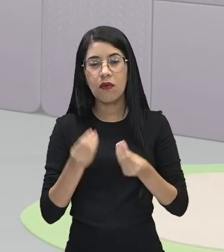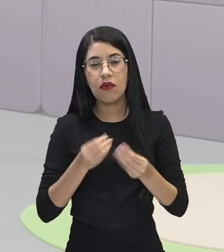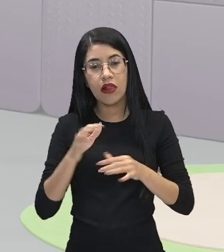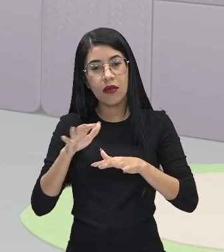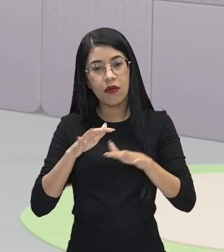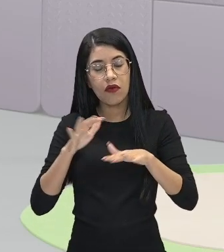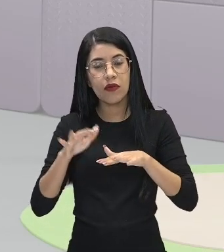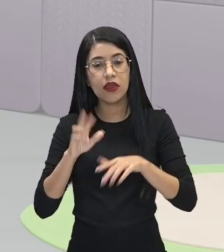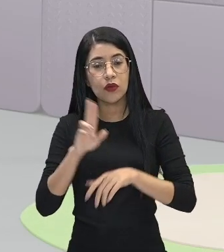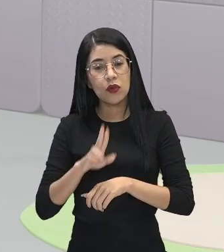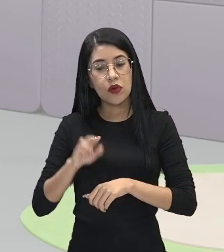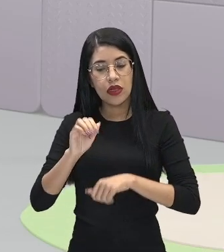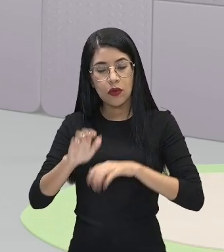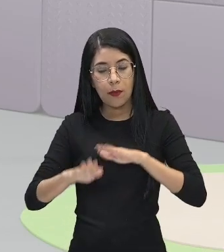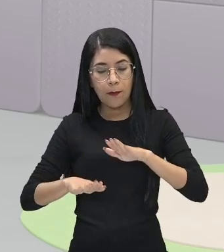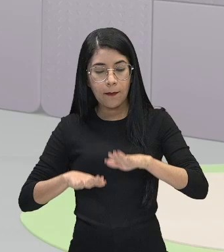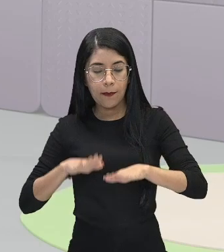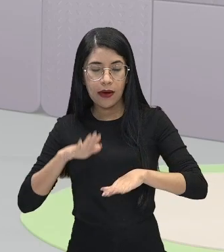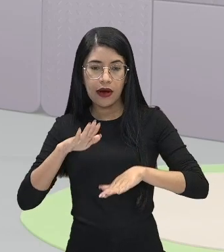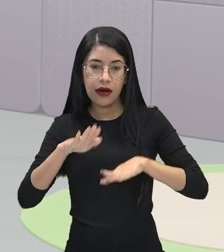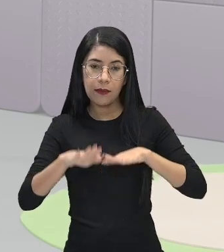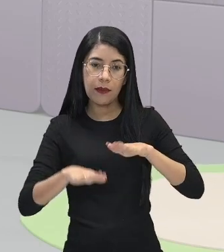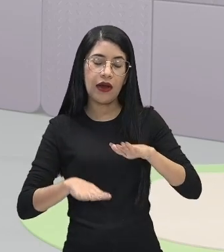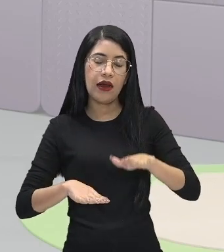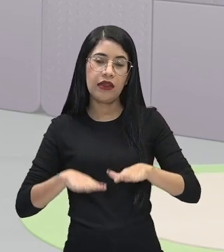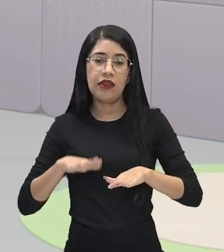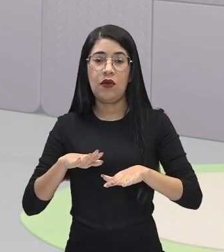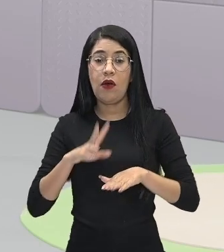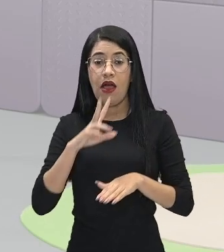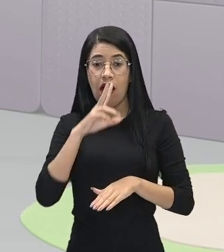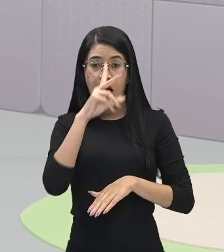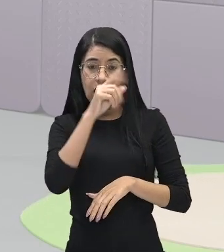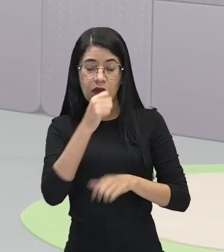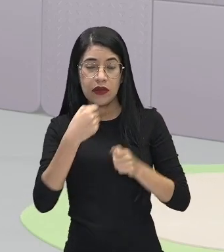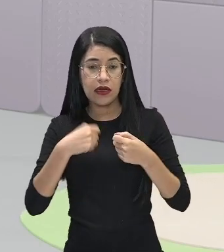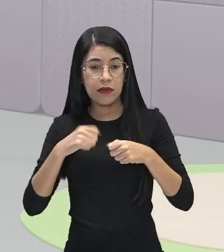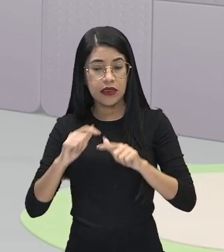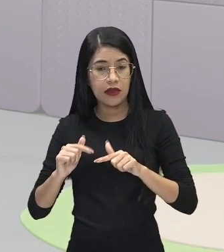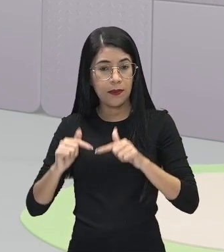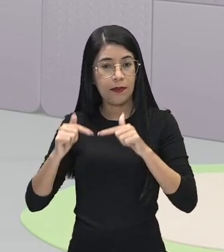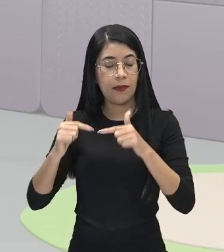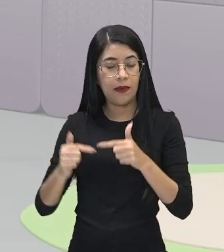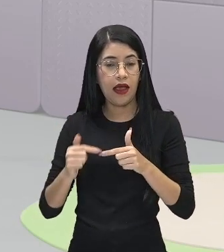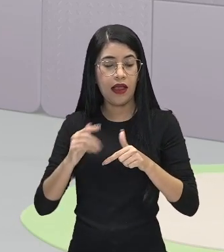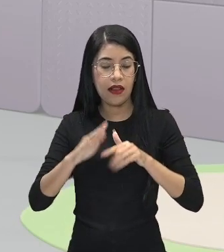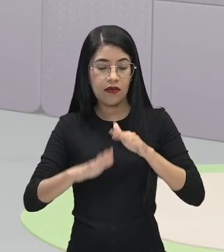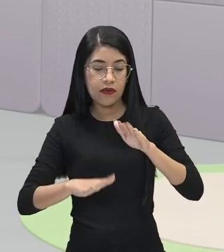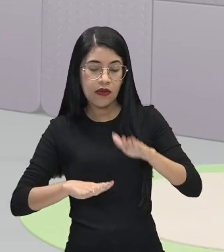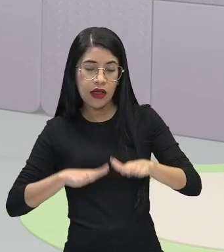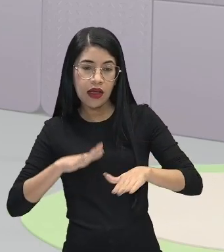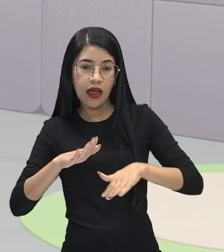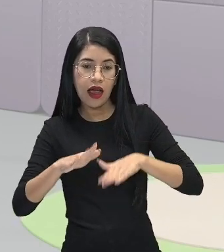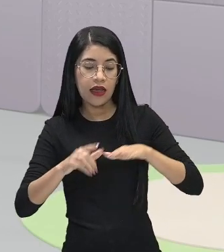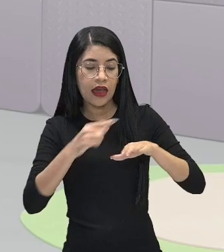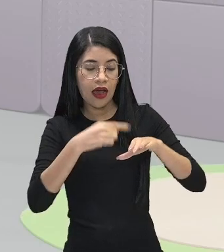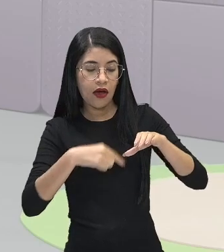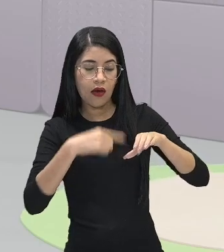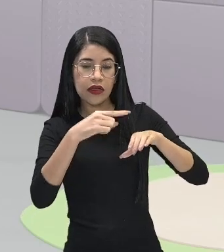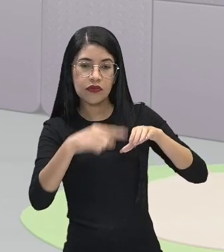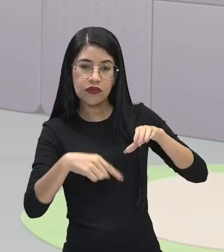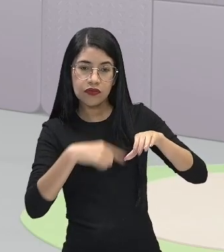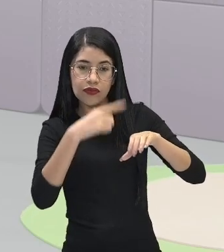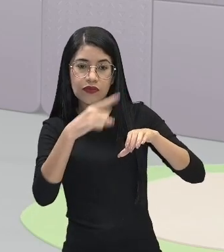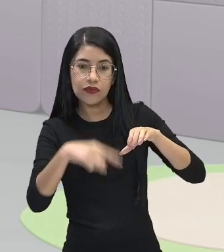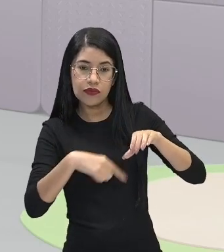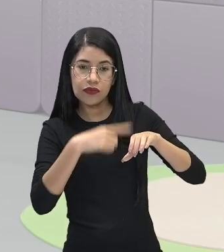aos pedais. Aquela força que você exerce nos pedais é que vai movimentar essa roda,